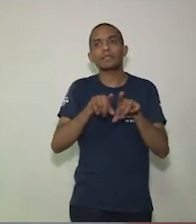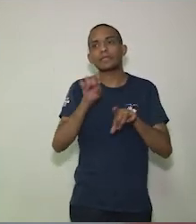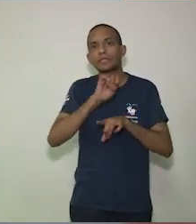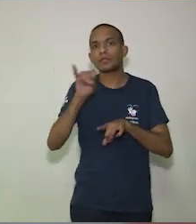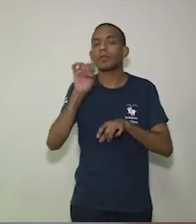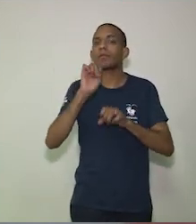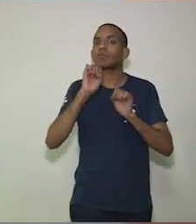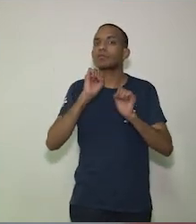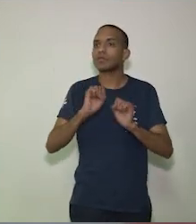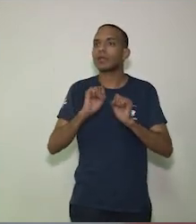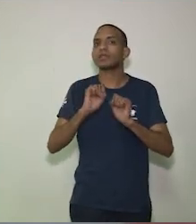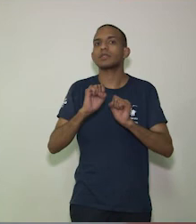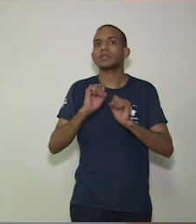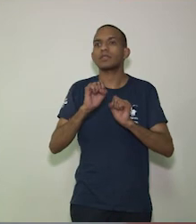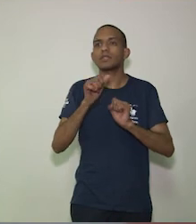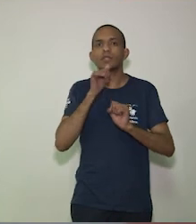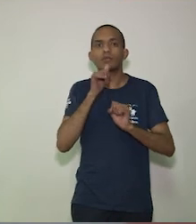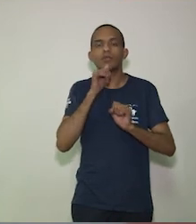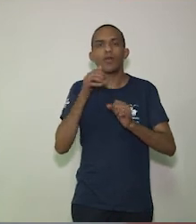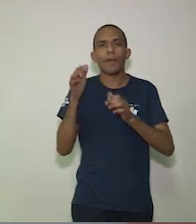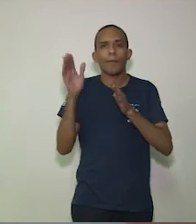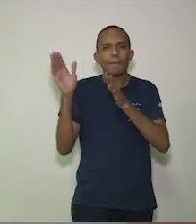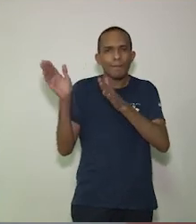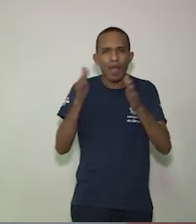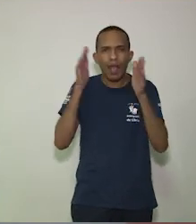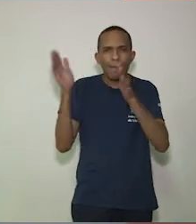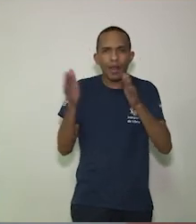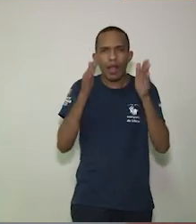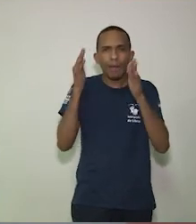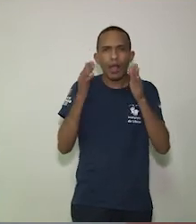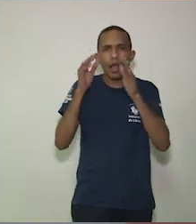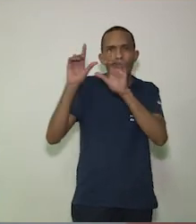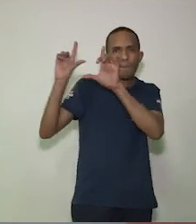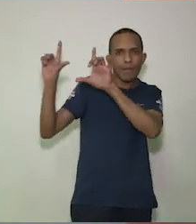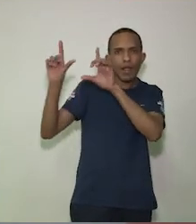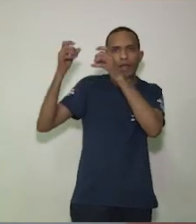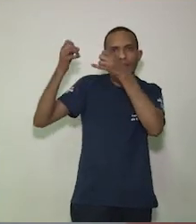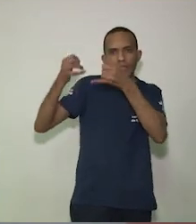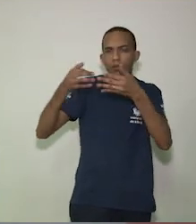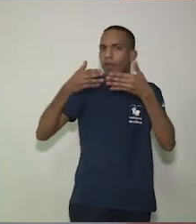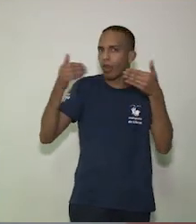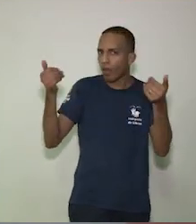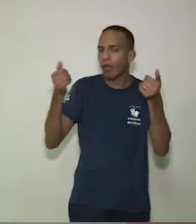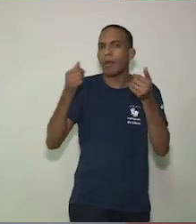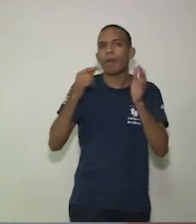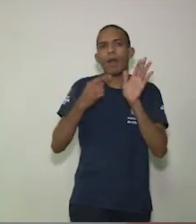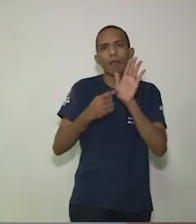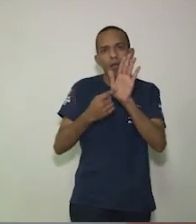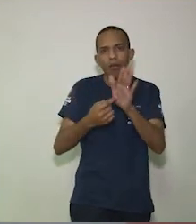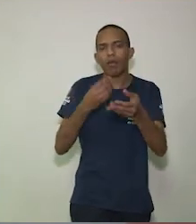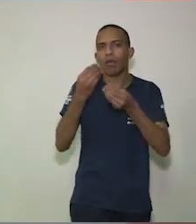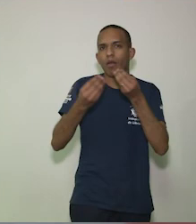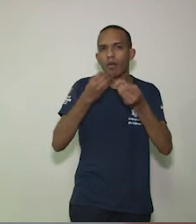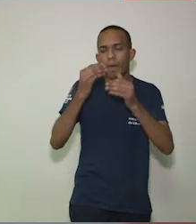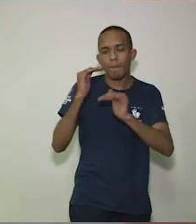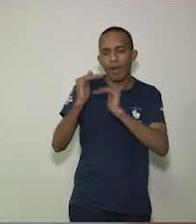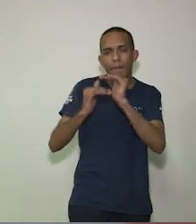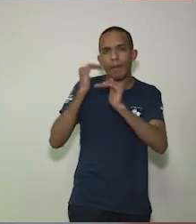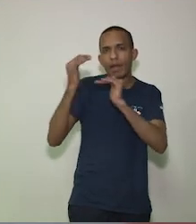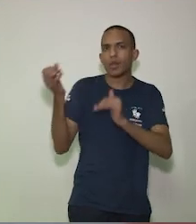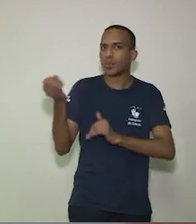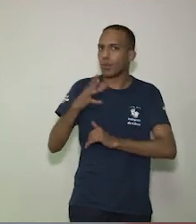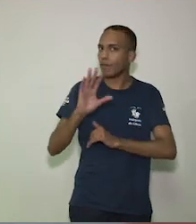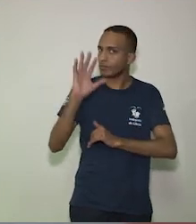pudesse voltar aqui na apresentação, nos mapas que nós temos, para mostrar a evolução de